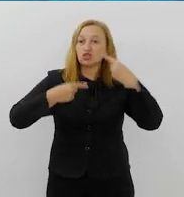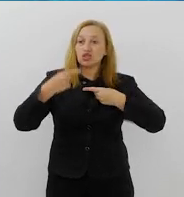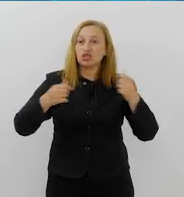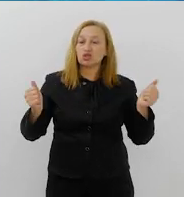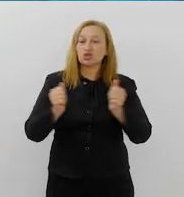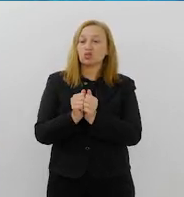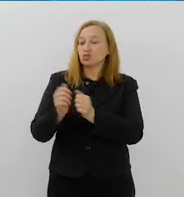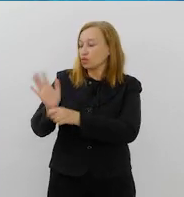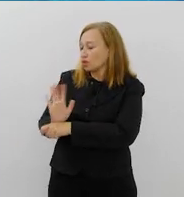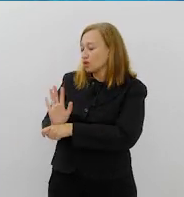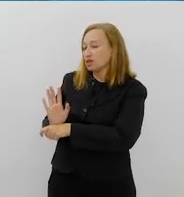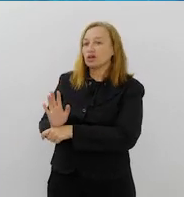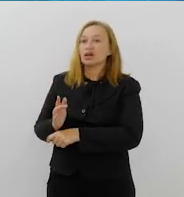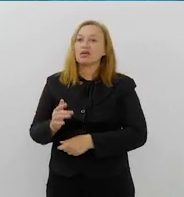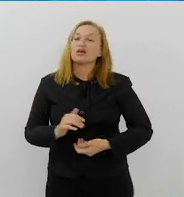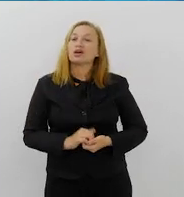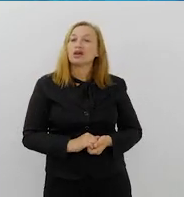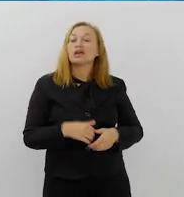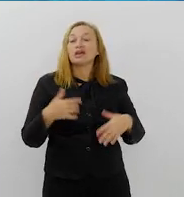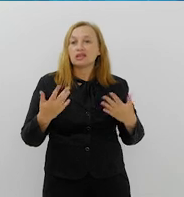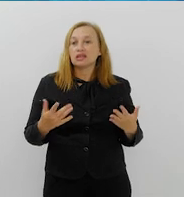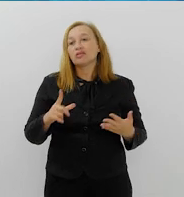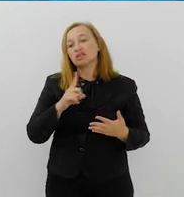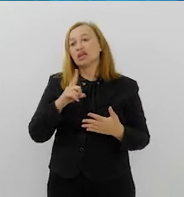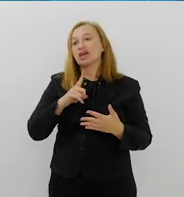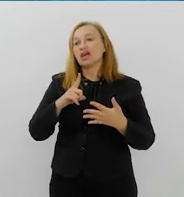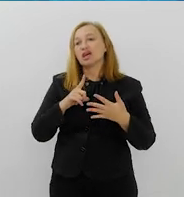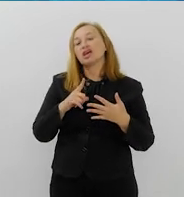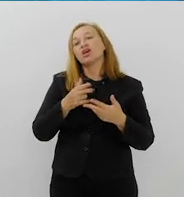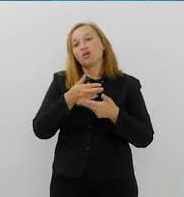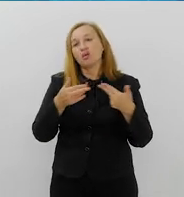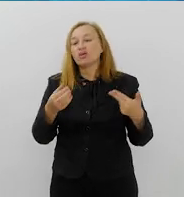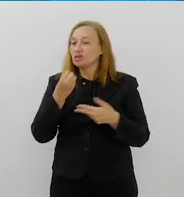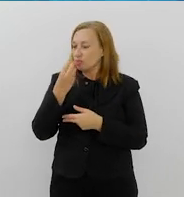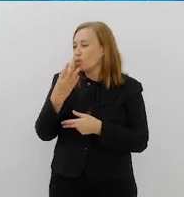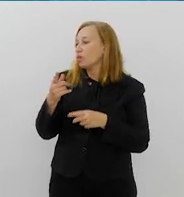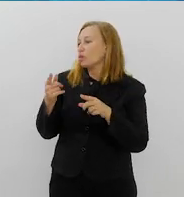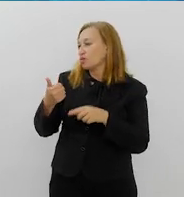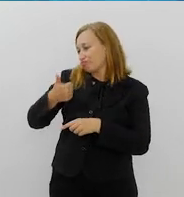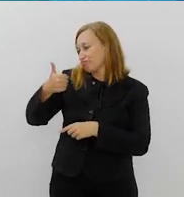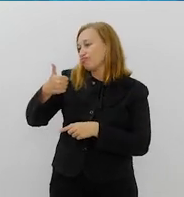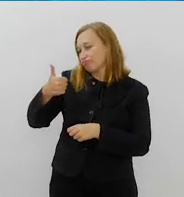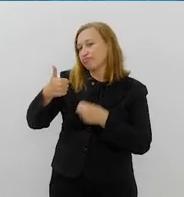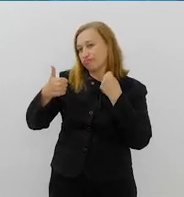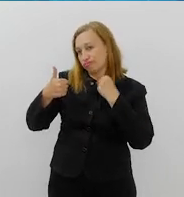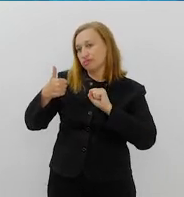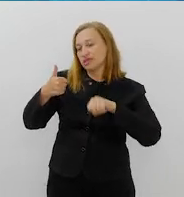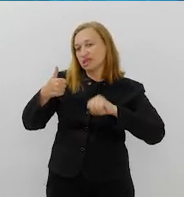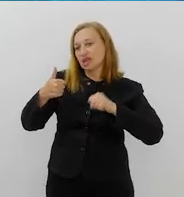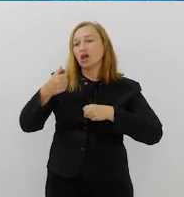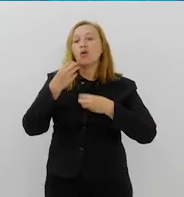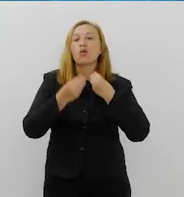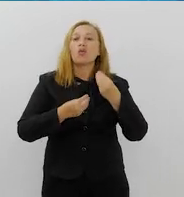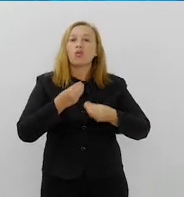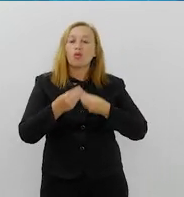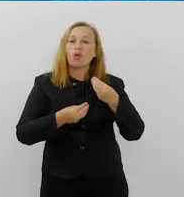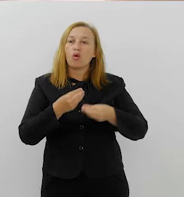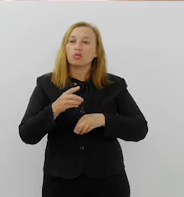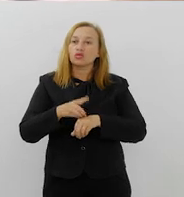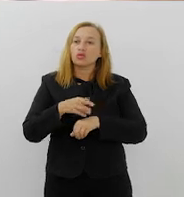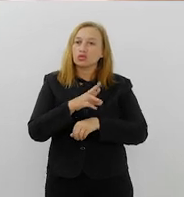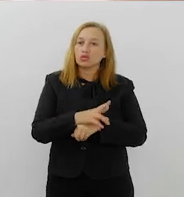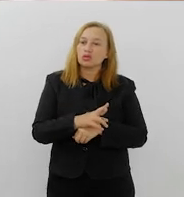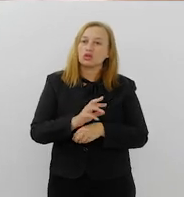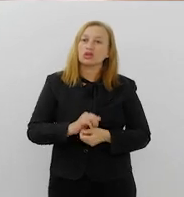vamos discutir e assistir juntos esse filme. Então, tem pontos muito positivos, sim, com certeza. Como